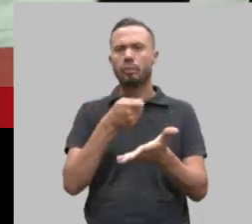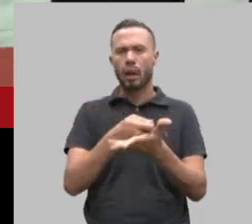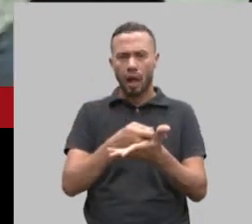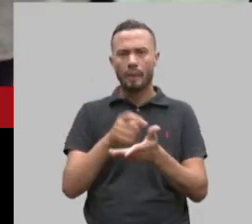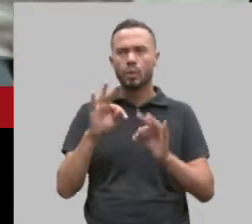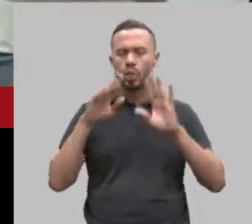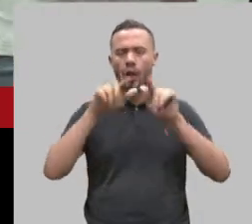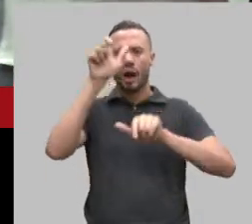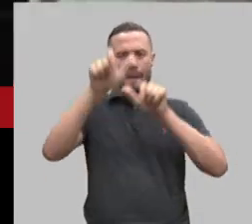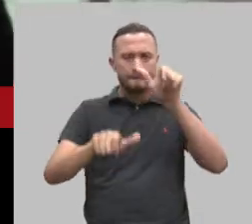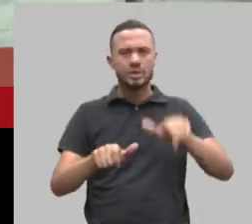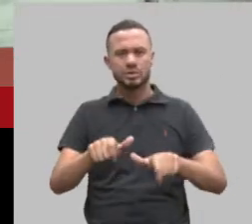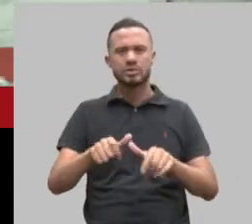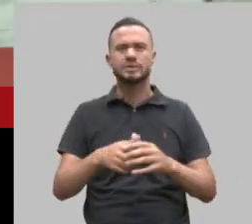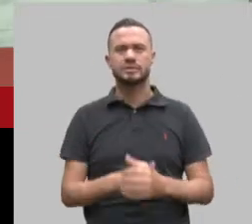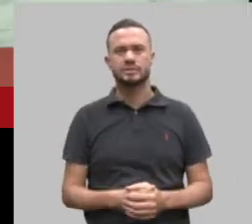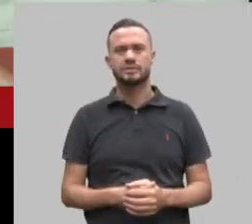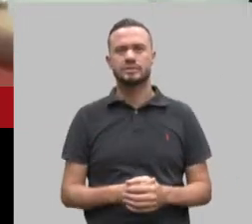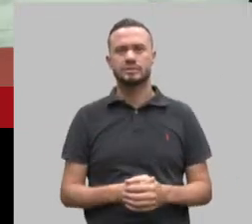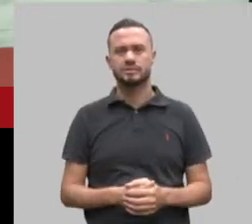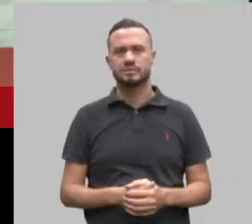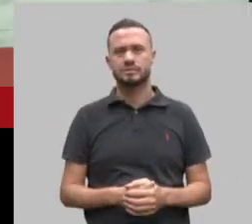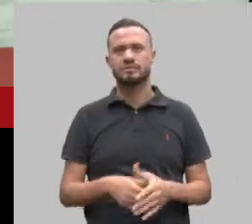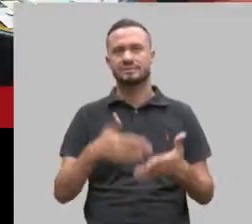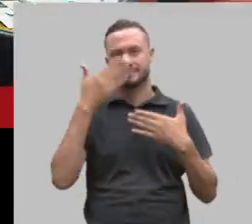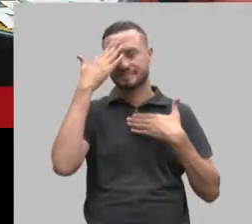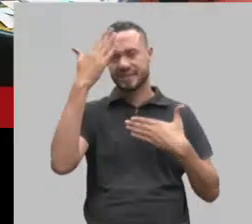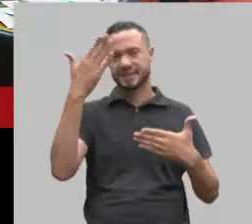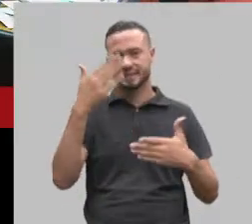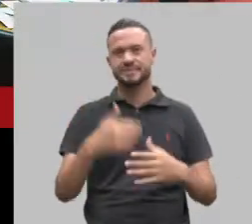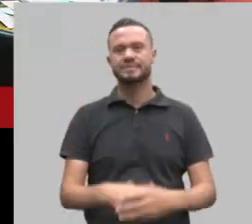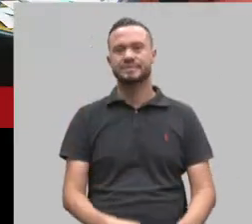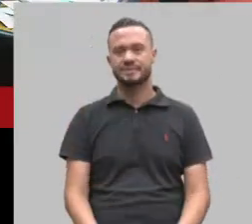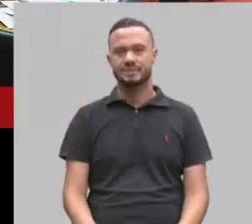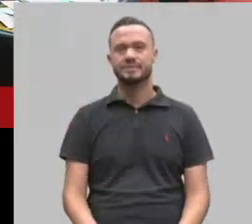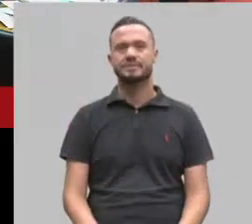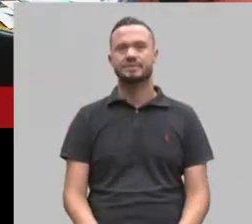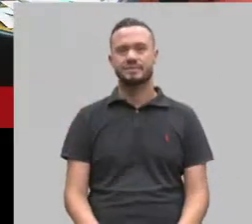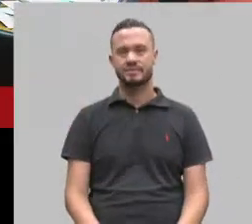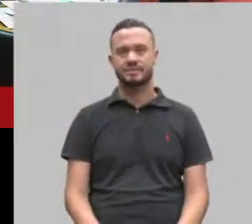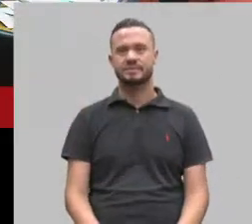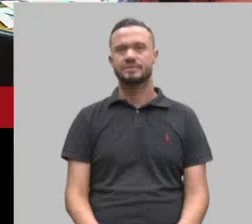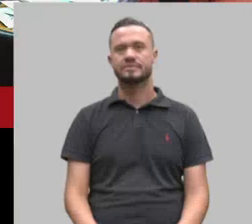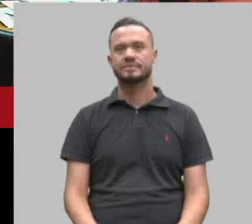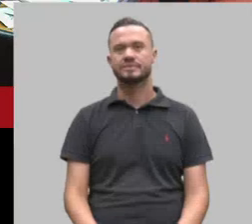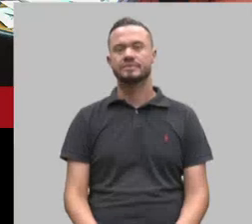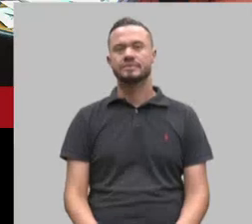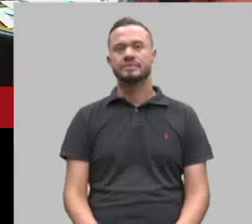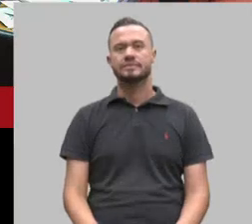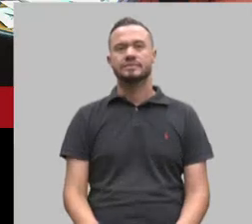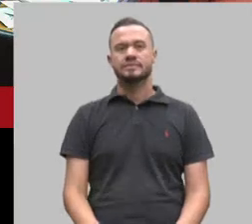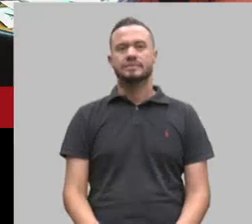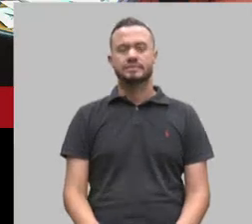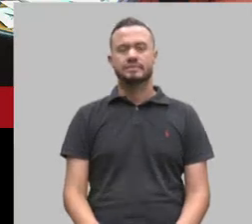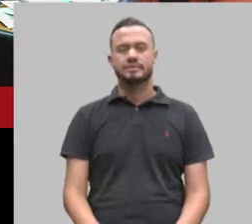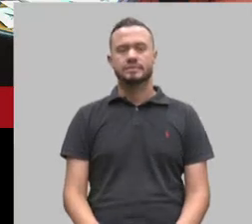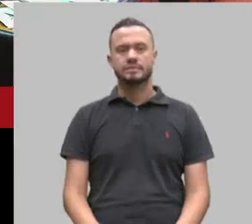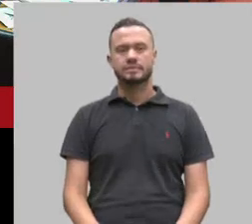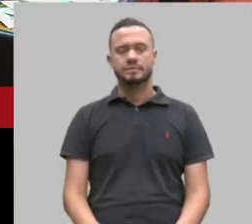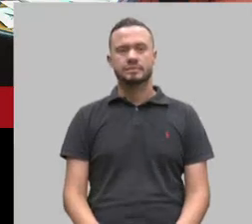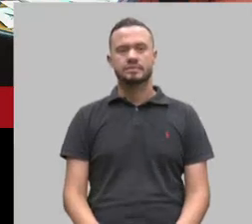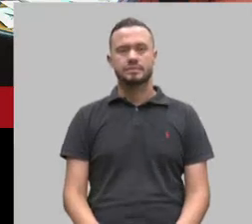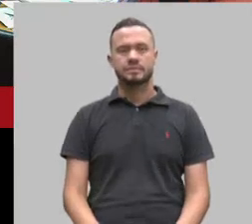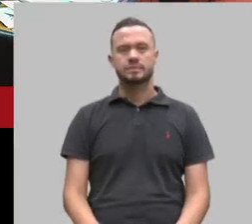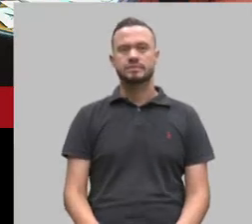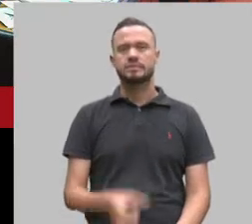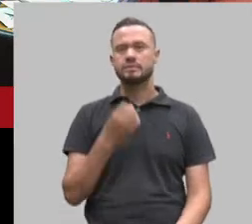já foi visto em outros estados e é isso obrigada obrigada Alícia uh Boa tarde meu